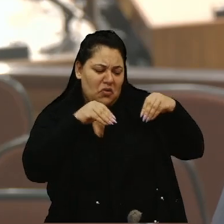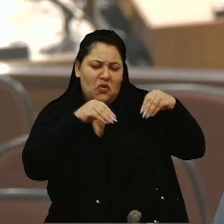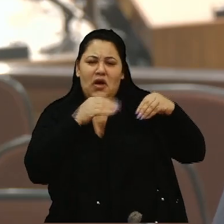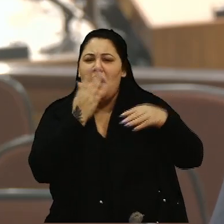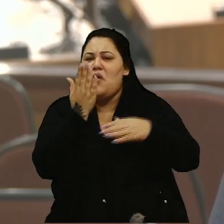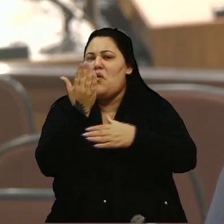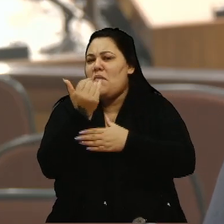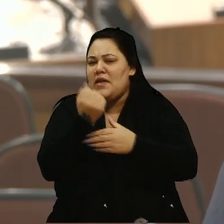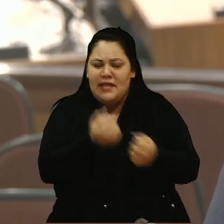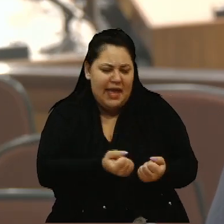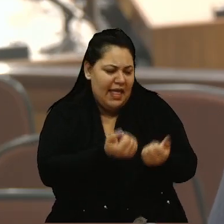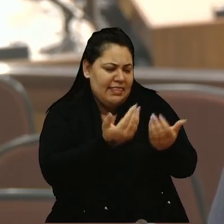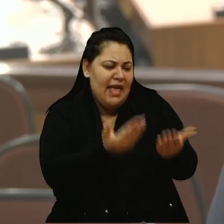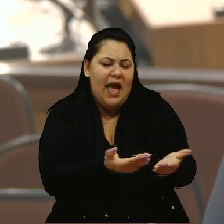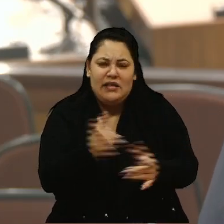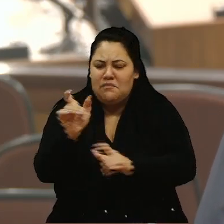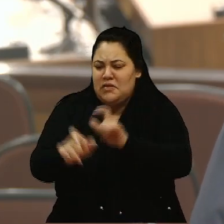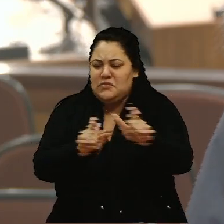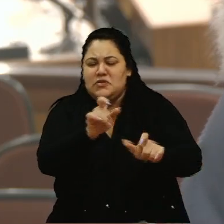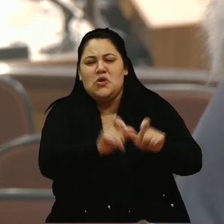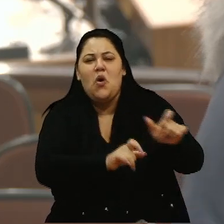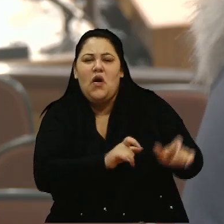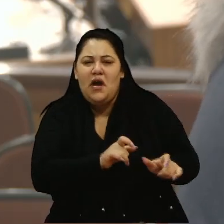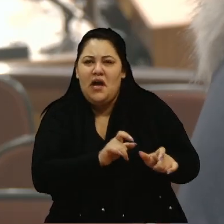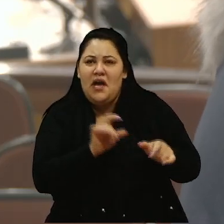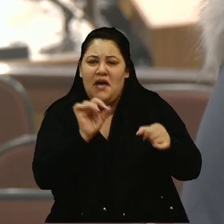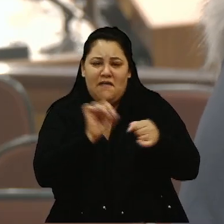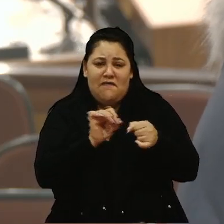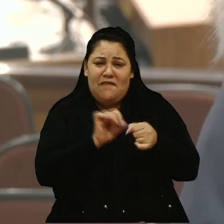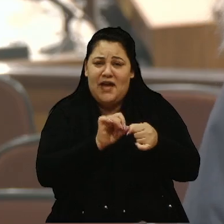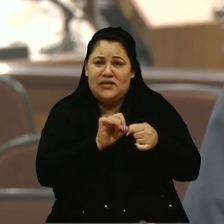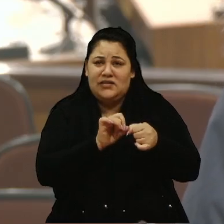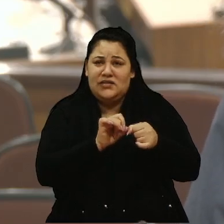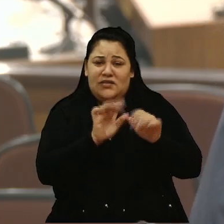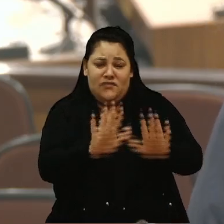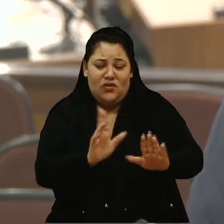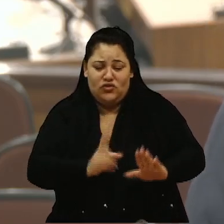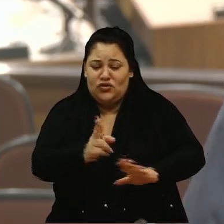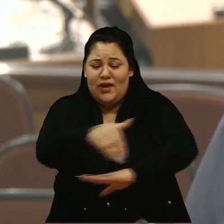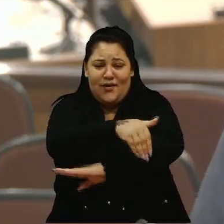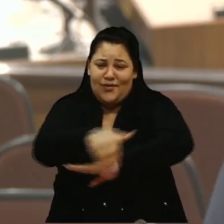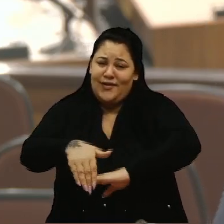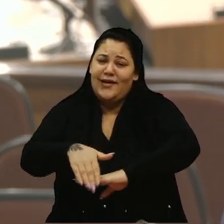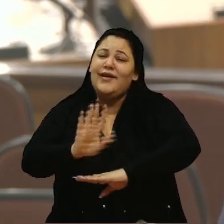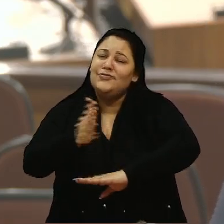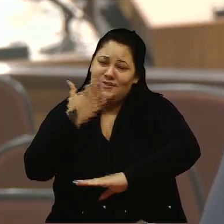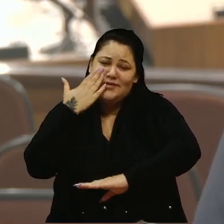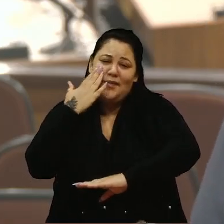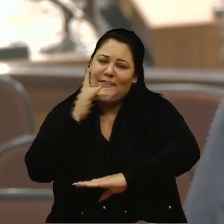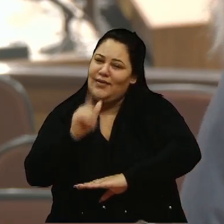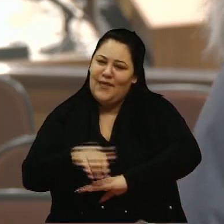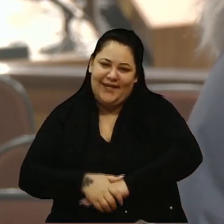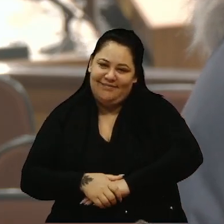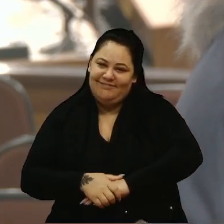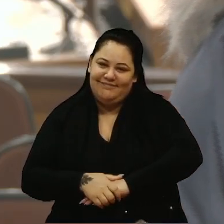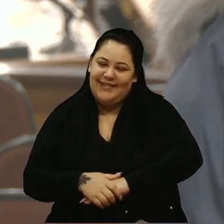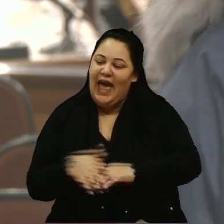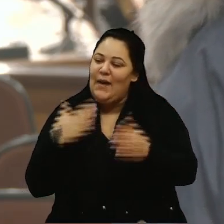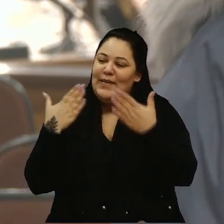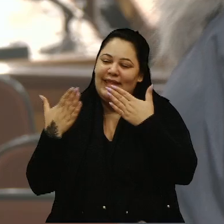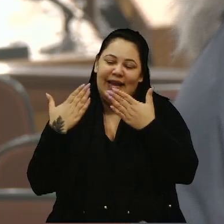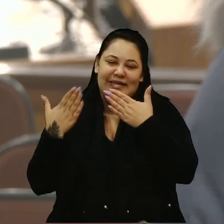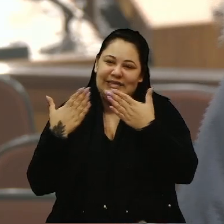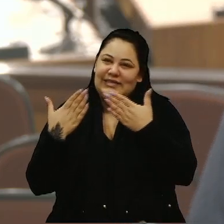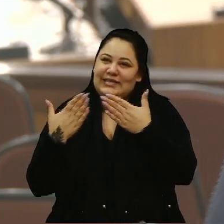alimento que é dado para essas pessoas que faz com que eles fiquem na rua, que não, a gente sabe que não é isso, né? Isso é uma análise